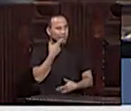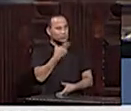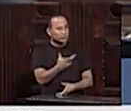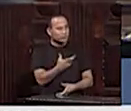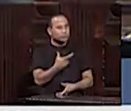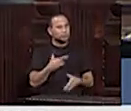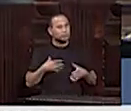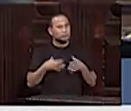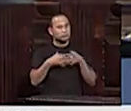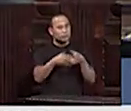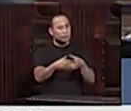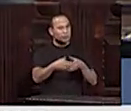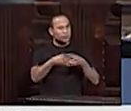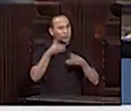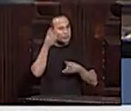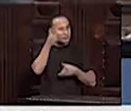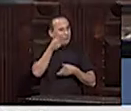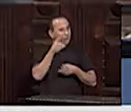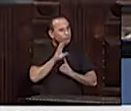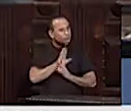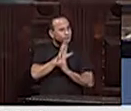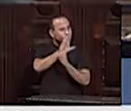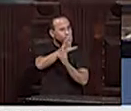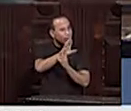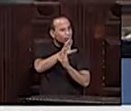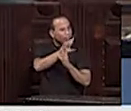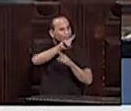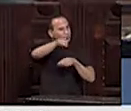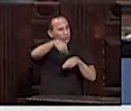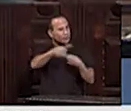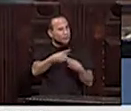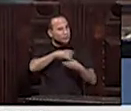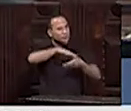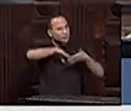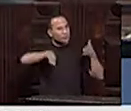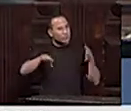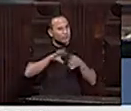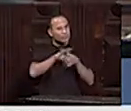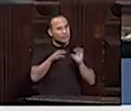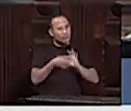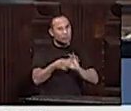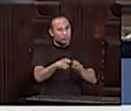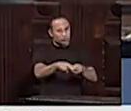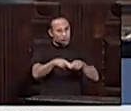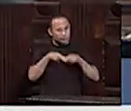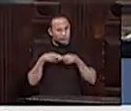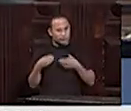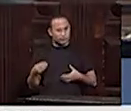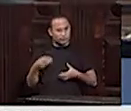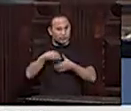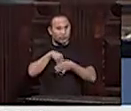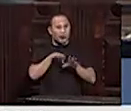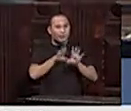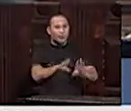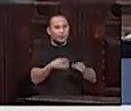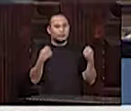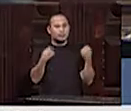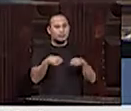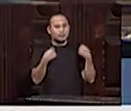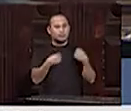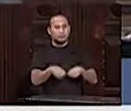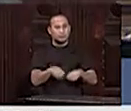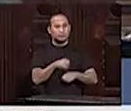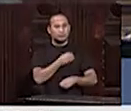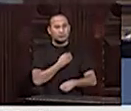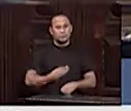dos deputados que apresentaram emenda e retiraram a emenda para que o projeto seja votado, mas é preciso que o governo do Estado também tenha